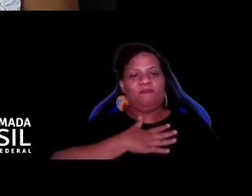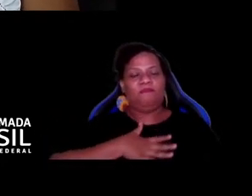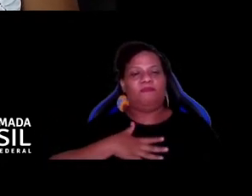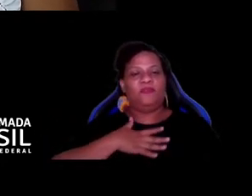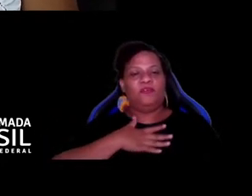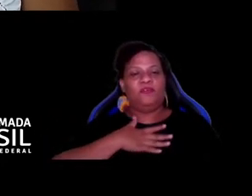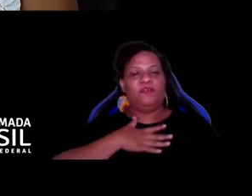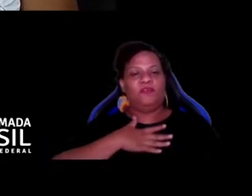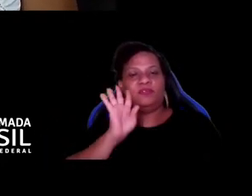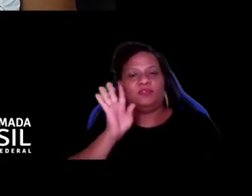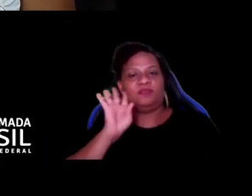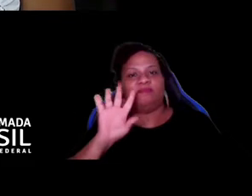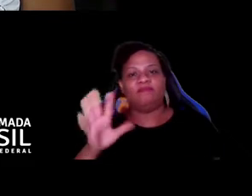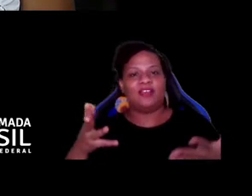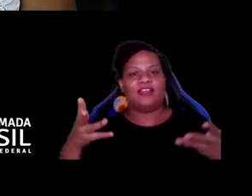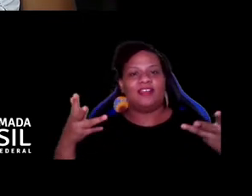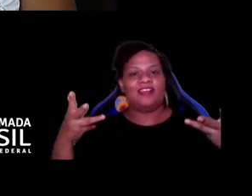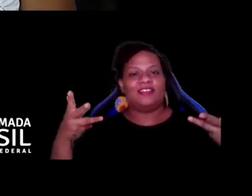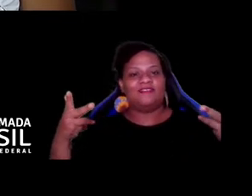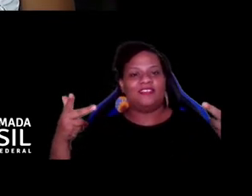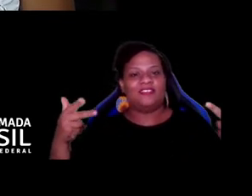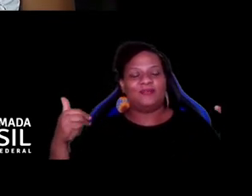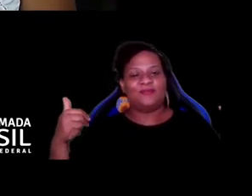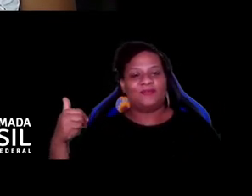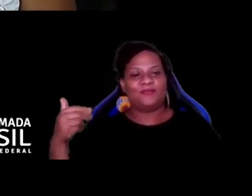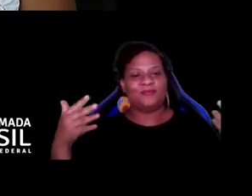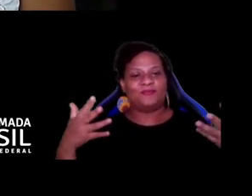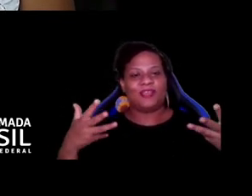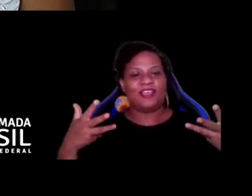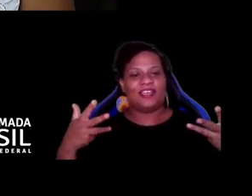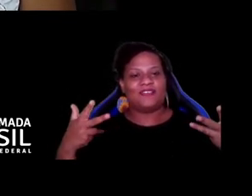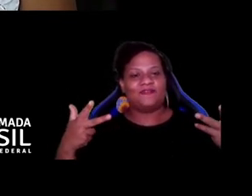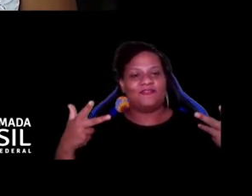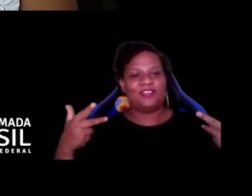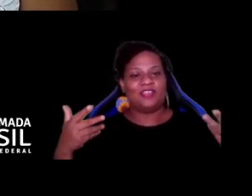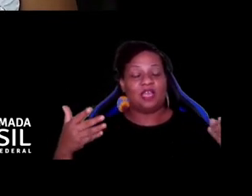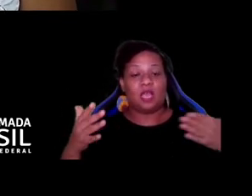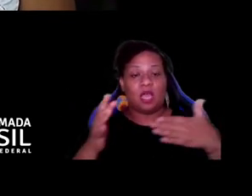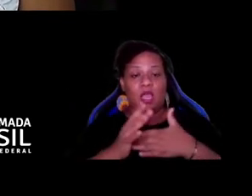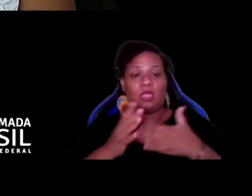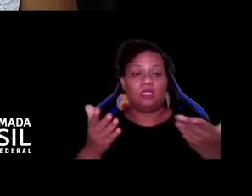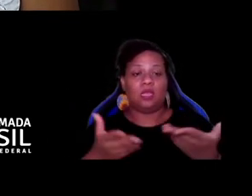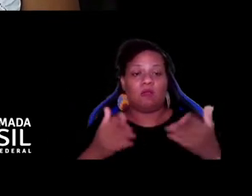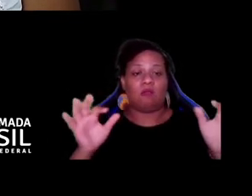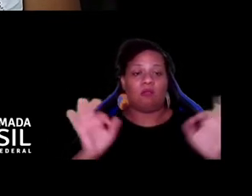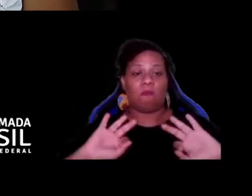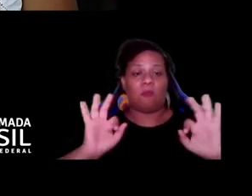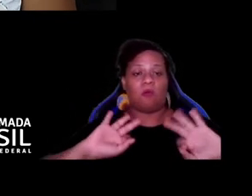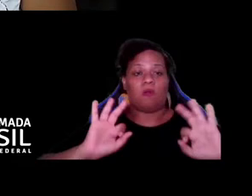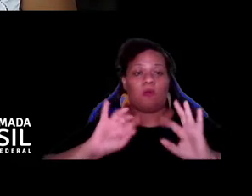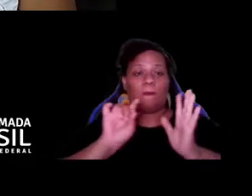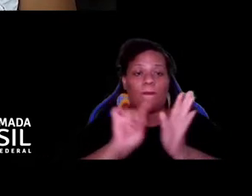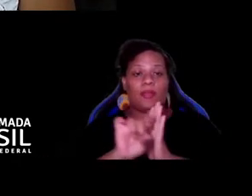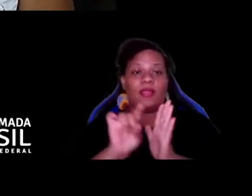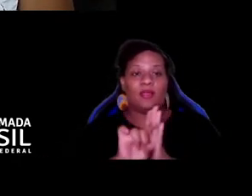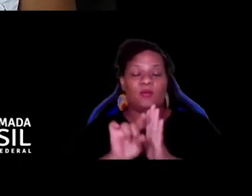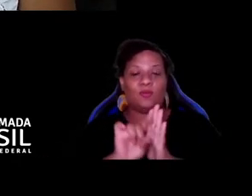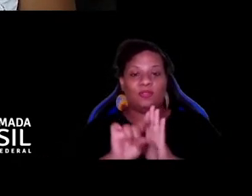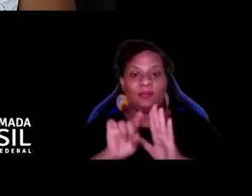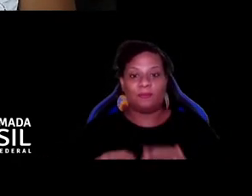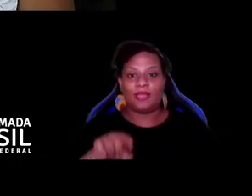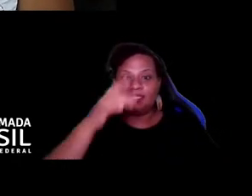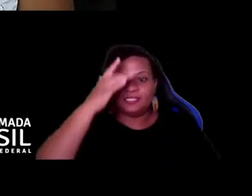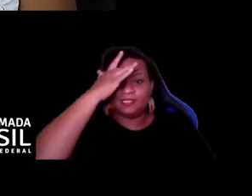muito grandioso. Tá? Maravilha, mestra. Olha só, até agora não chegou perguntas, mas assim, tem muitos comentários